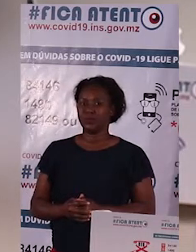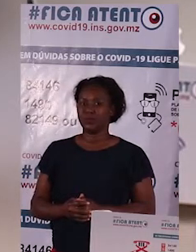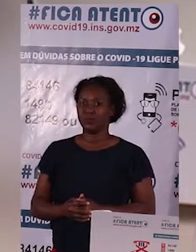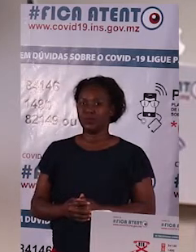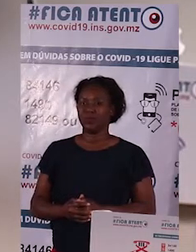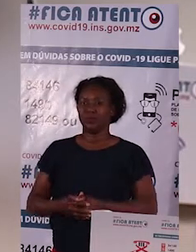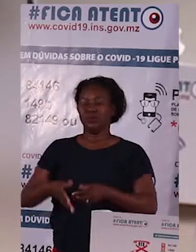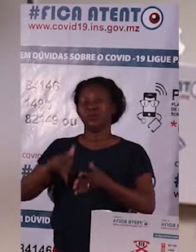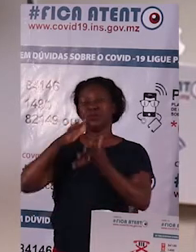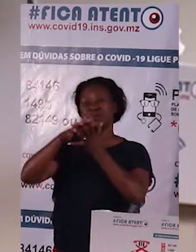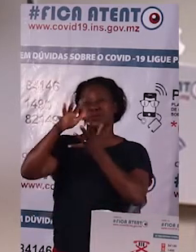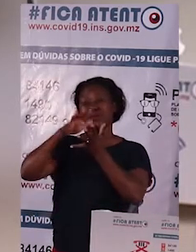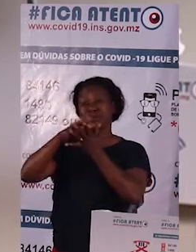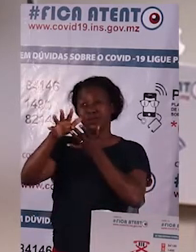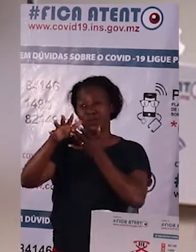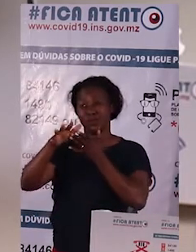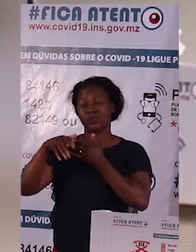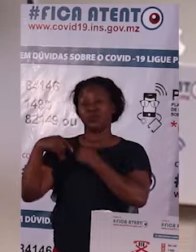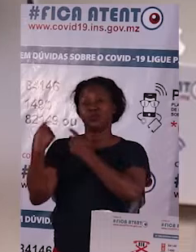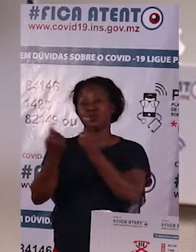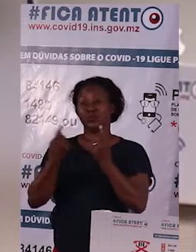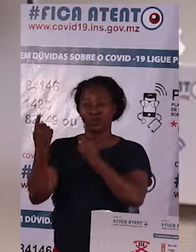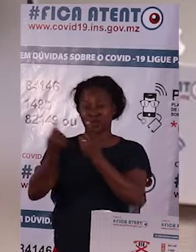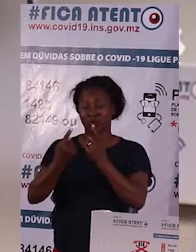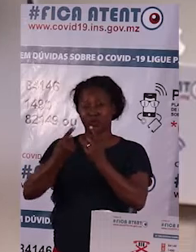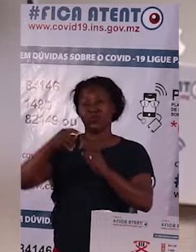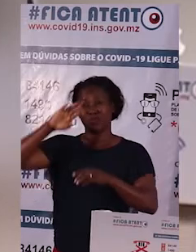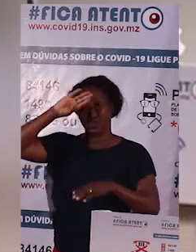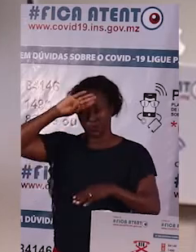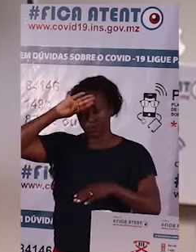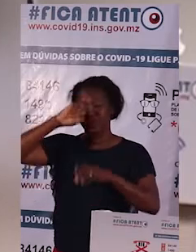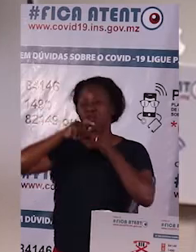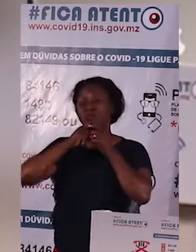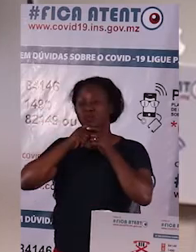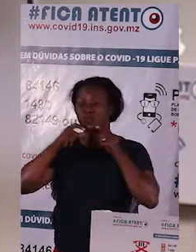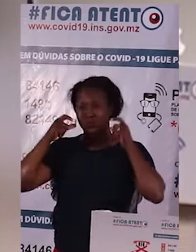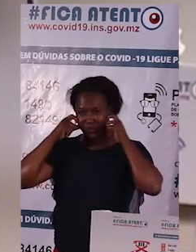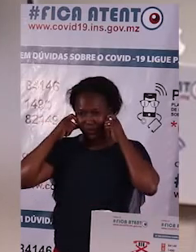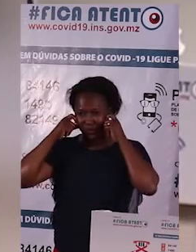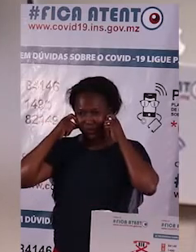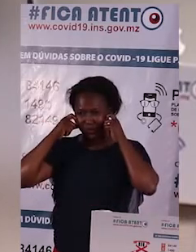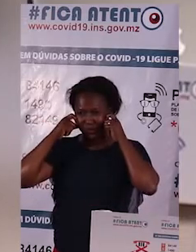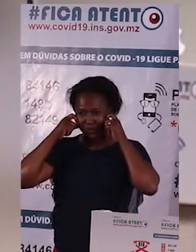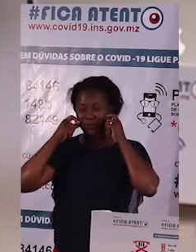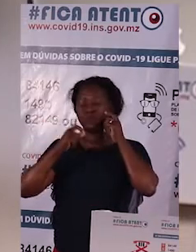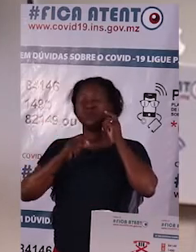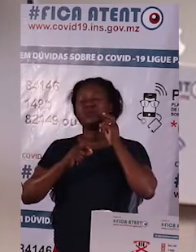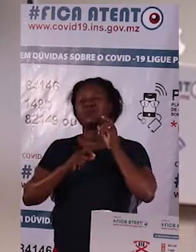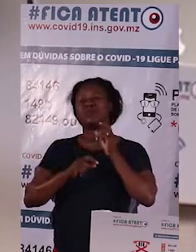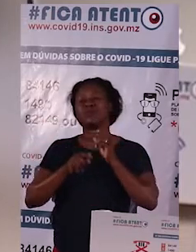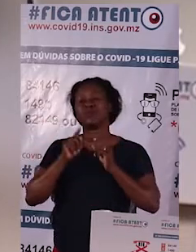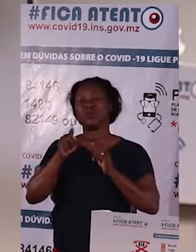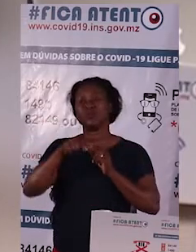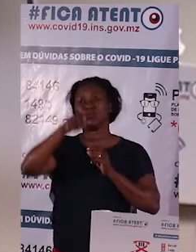favor. Falamos agora da nossa epidemia em Moçambique, e este gráfico mostra